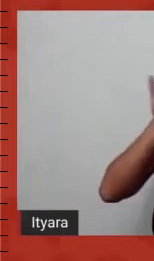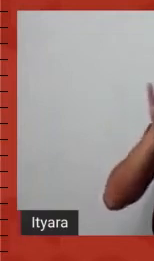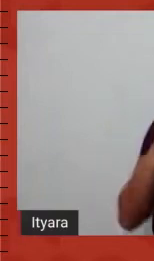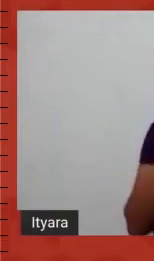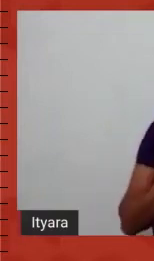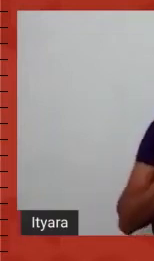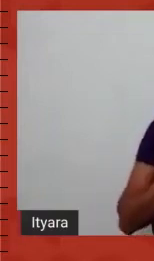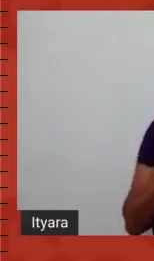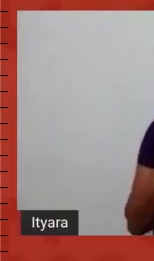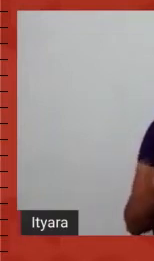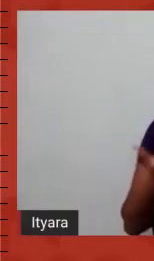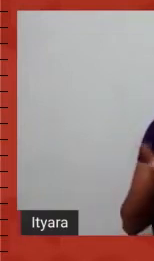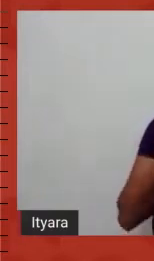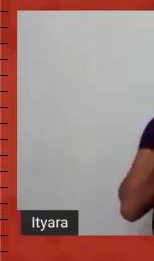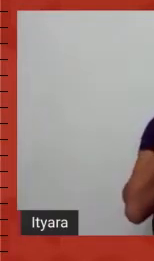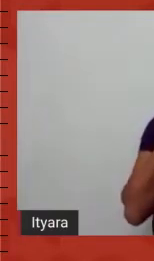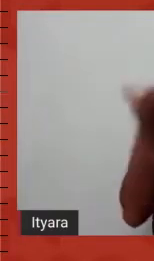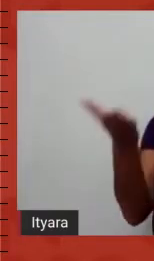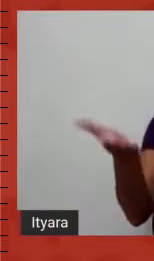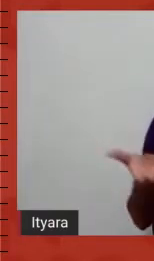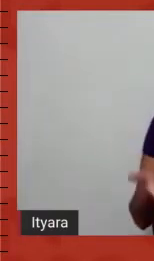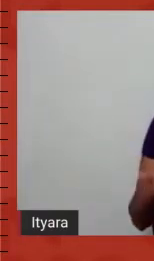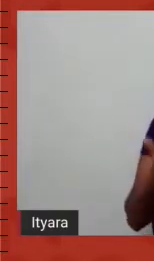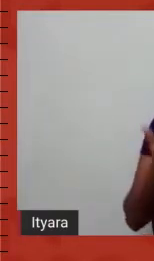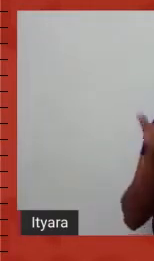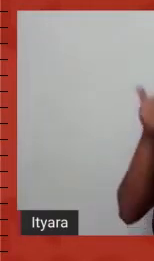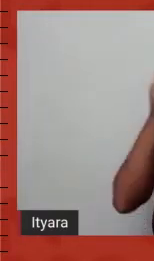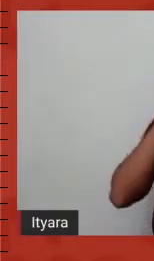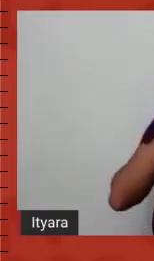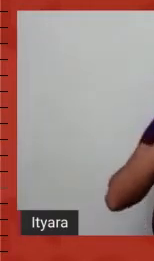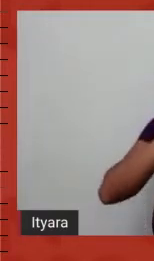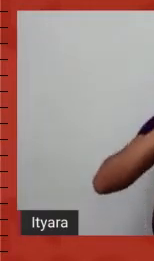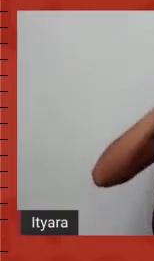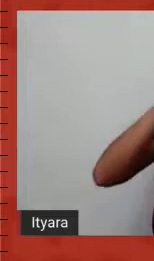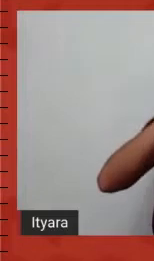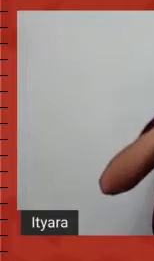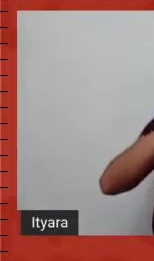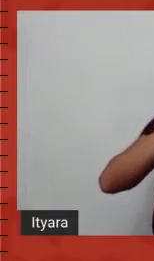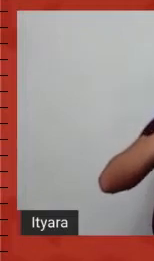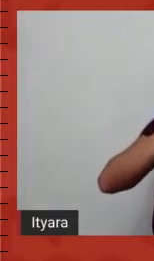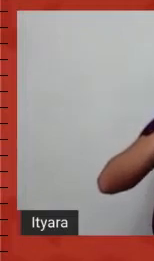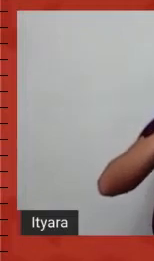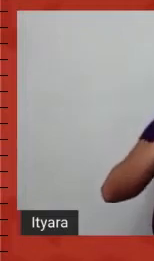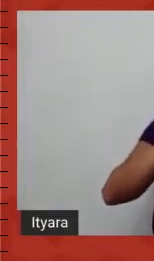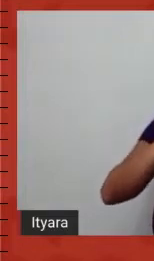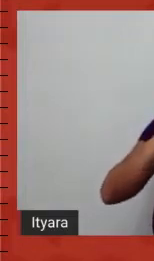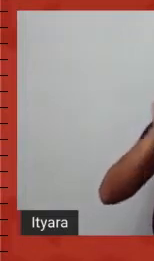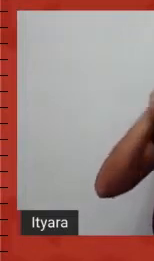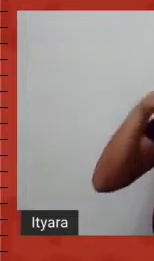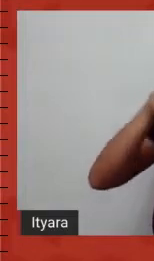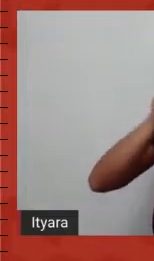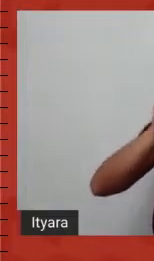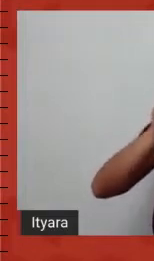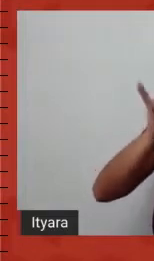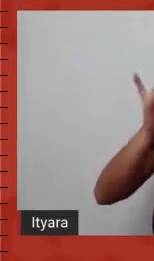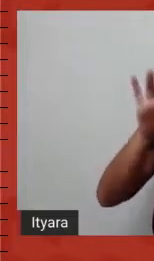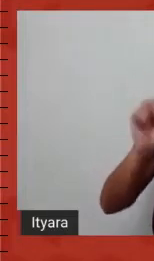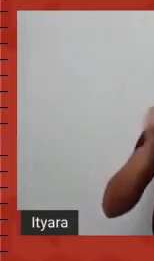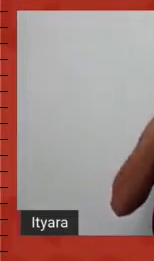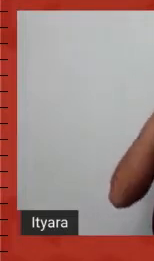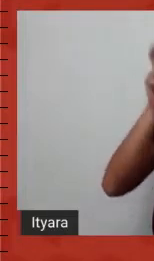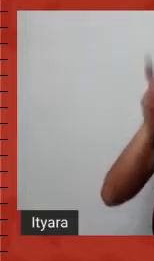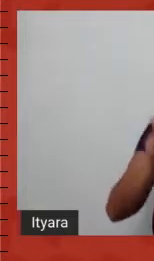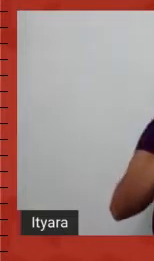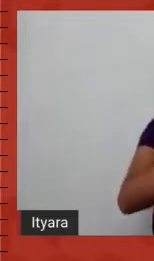Então, eu queria dar as boas-vindas à doutora Maria Angélica Zanotto, né, que vai trazer o tema de rubricas como apoio e